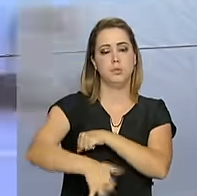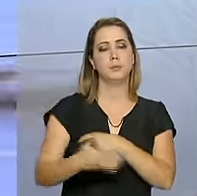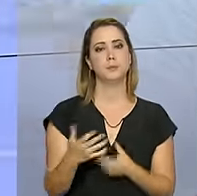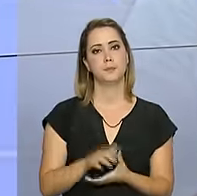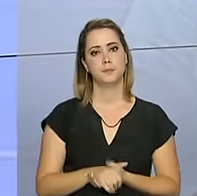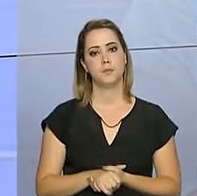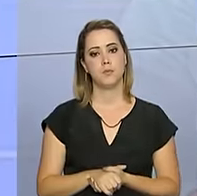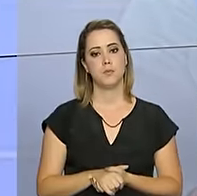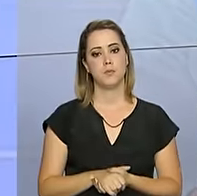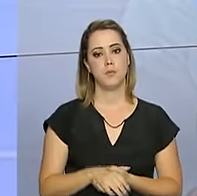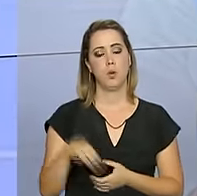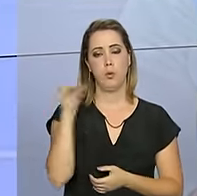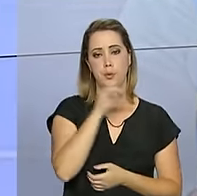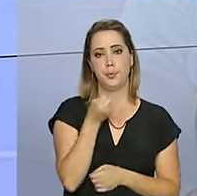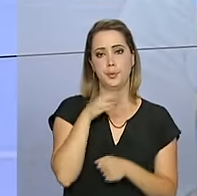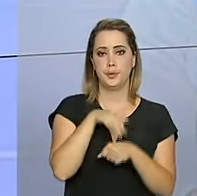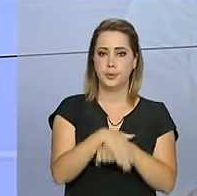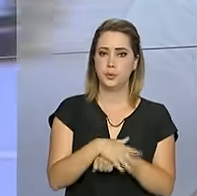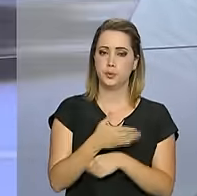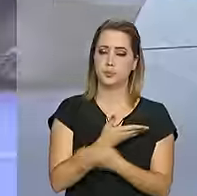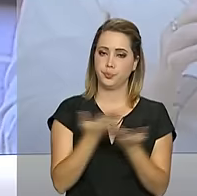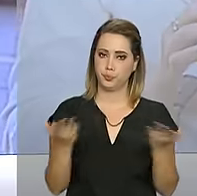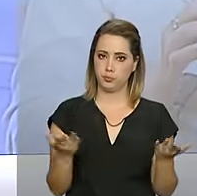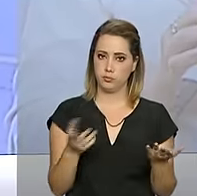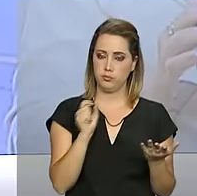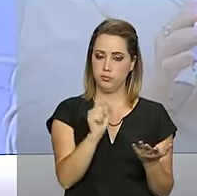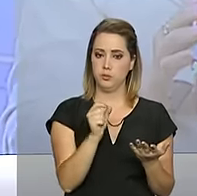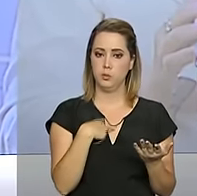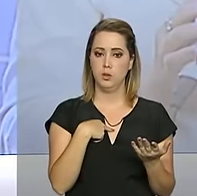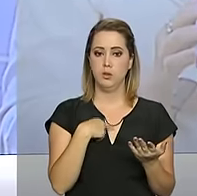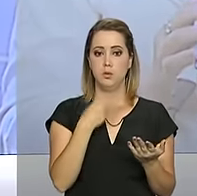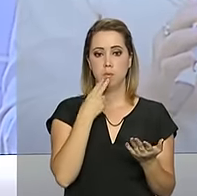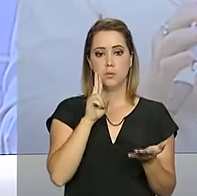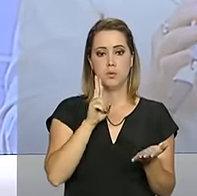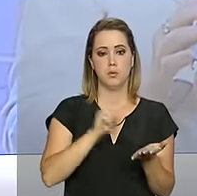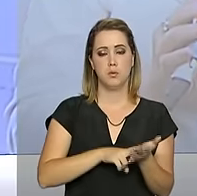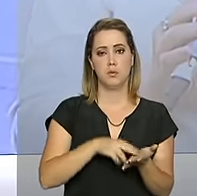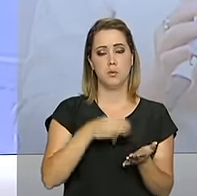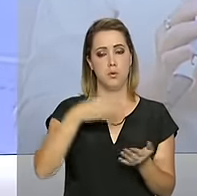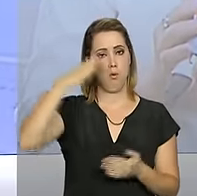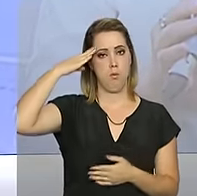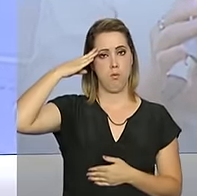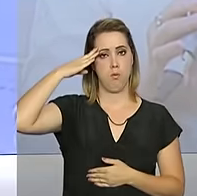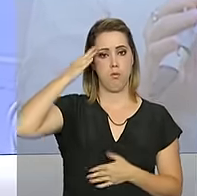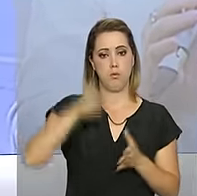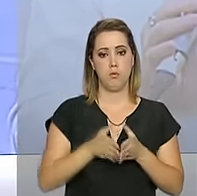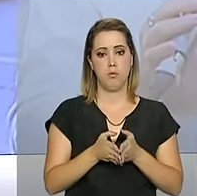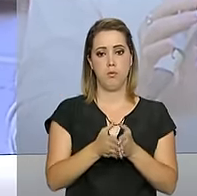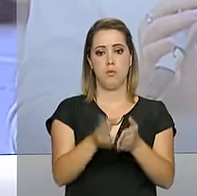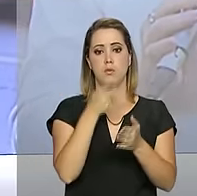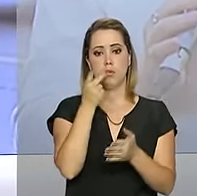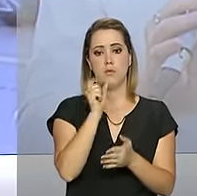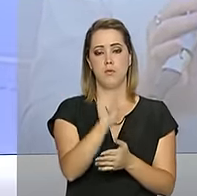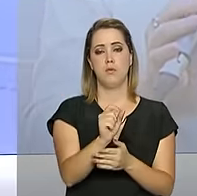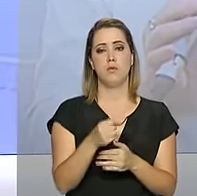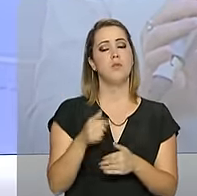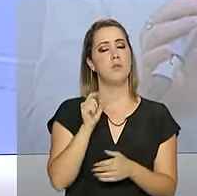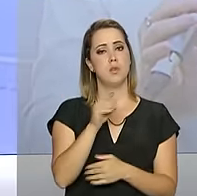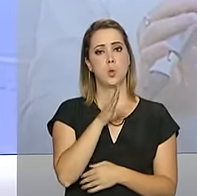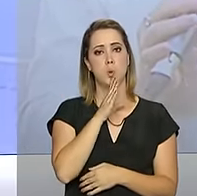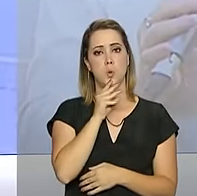noite. Olá, Roberto. Boa noite a todos. Na nota, a Marinha informa que tomou conhecimento por volta